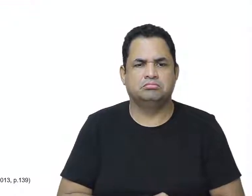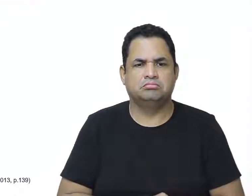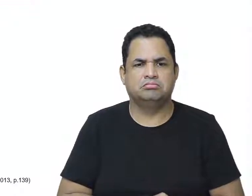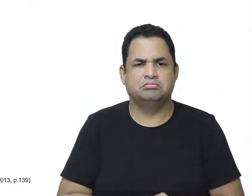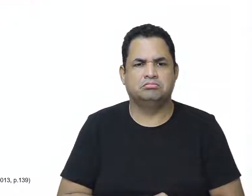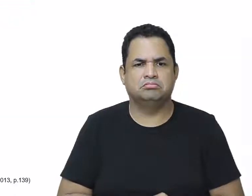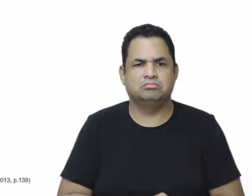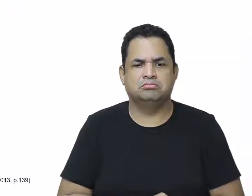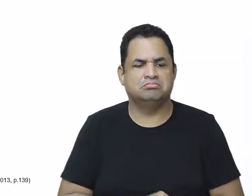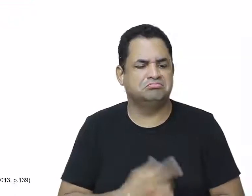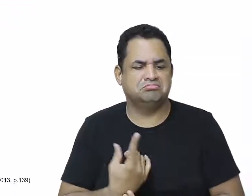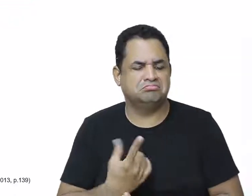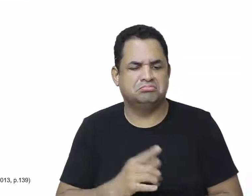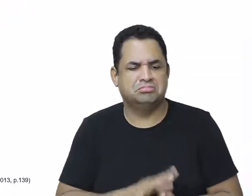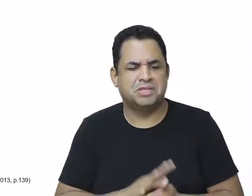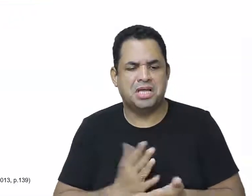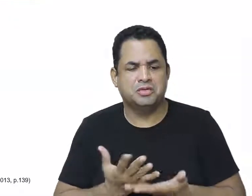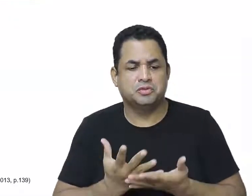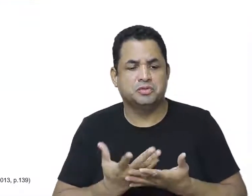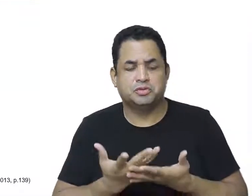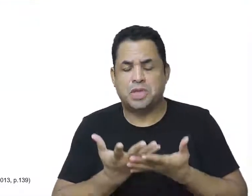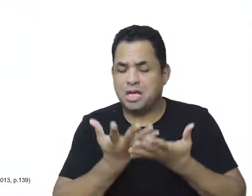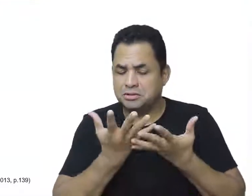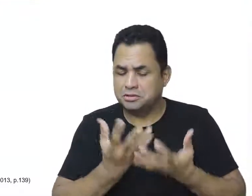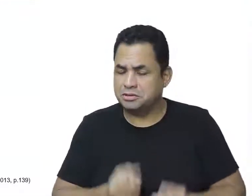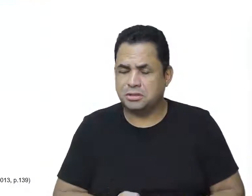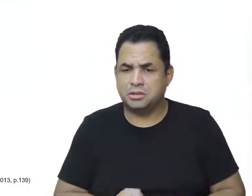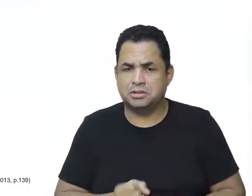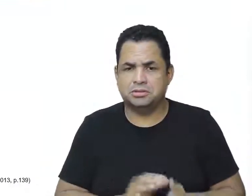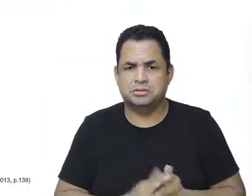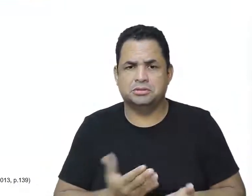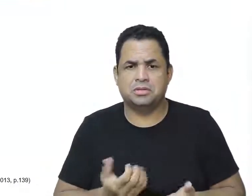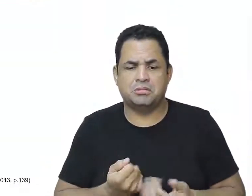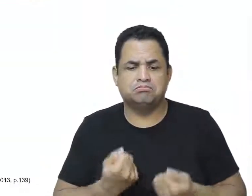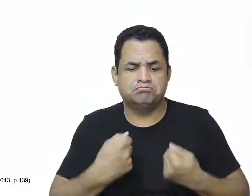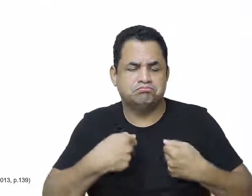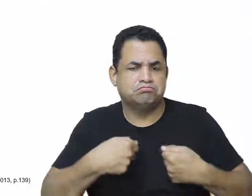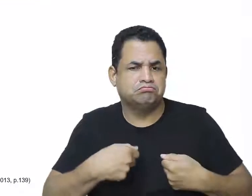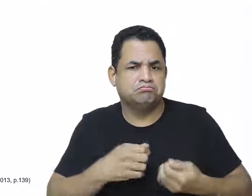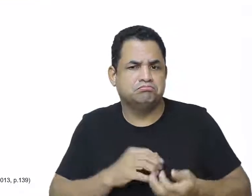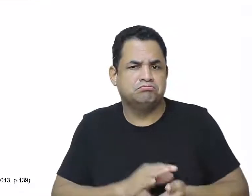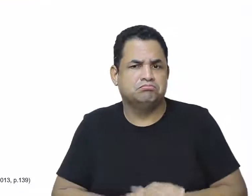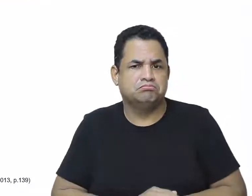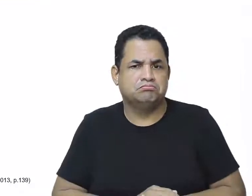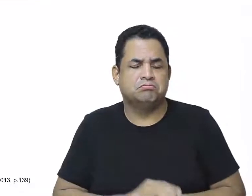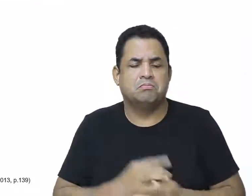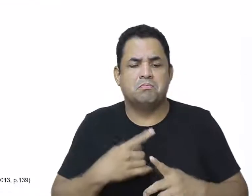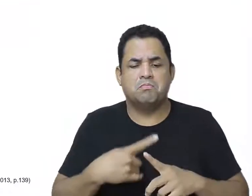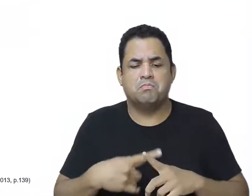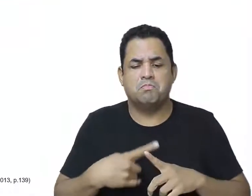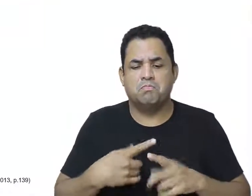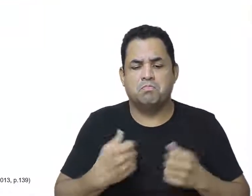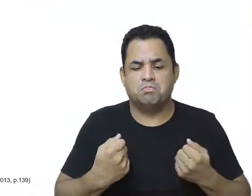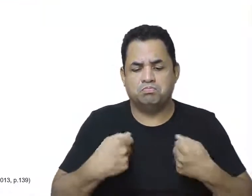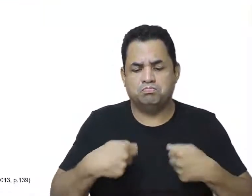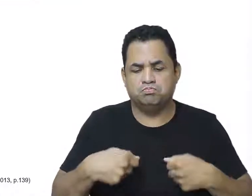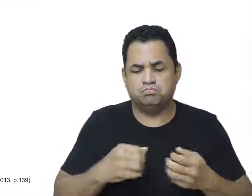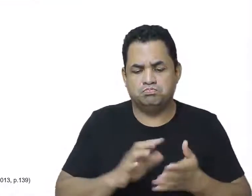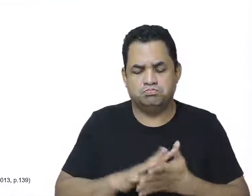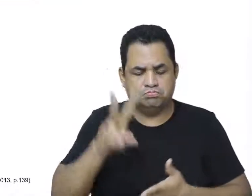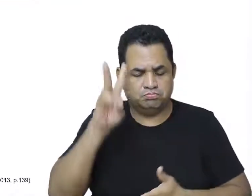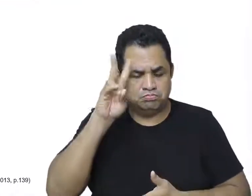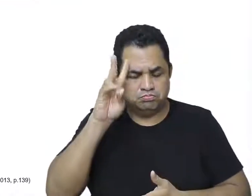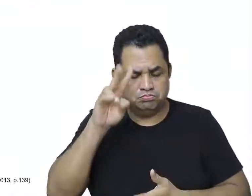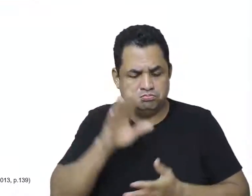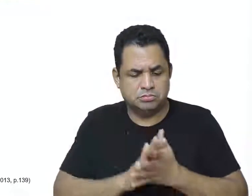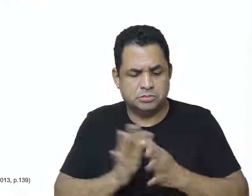sendo inquestionável. Essa autoridade, na verdade, ela se torna inquestionável pelo poder histórico que ela